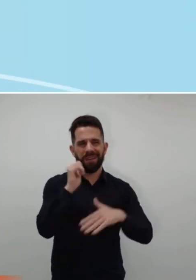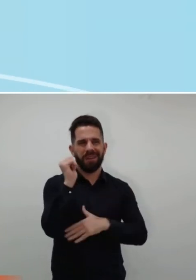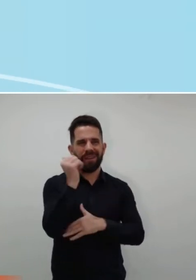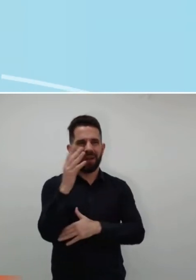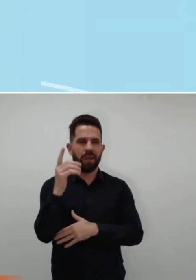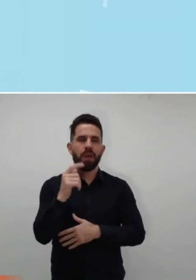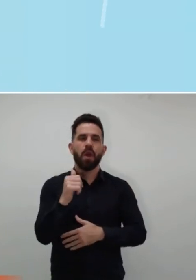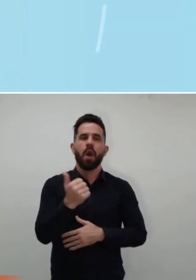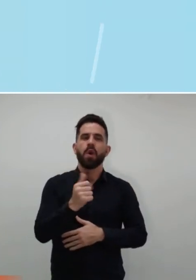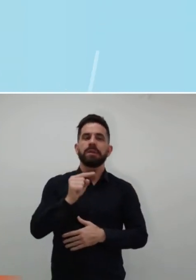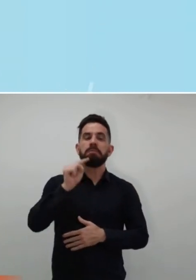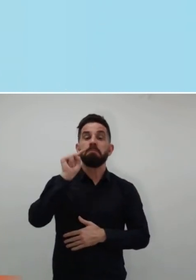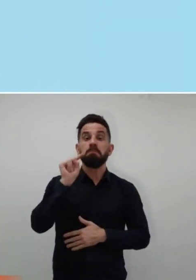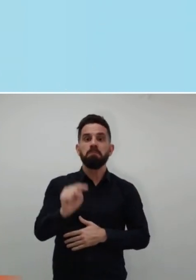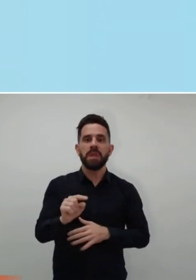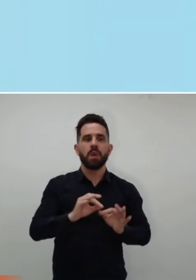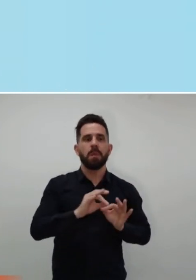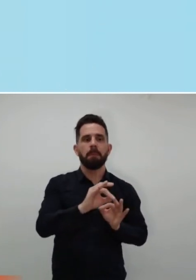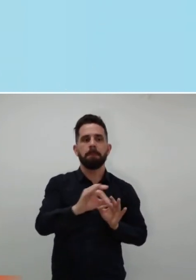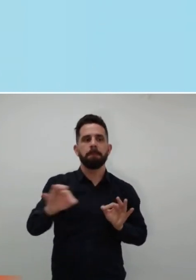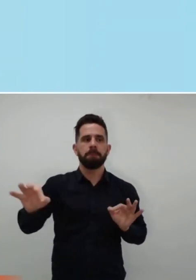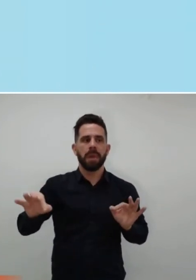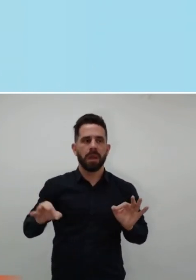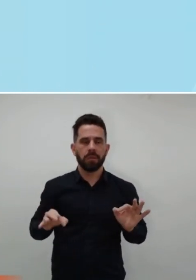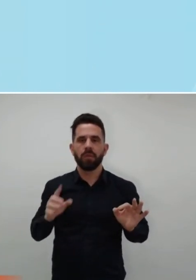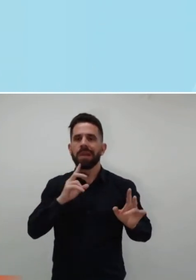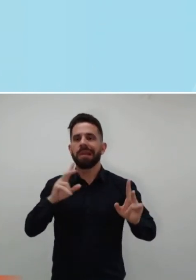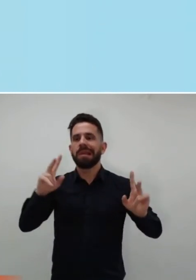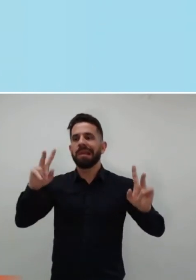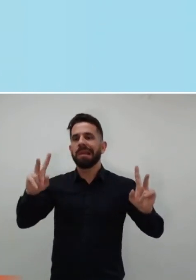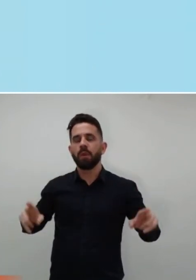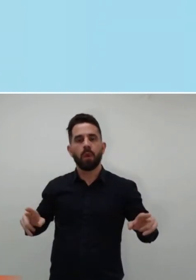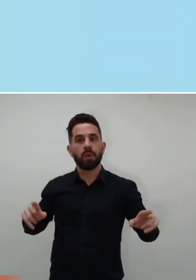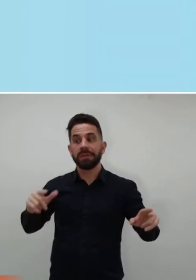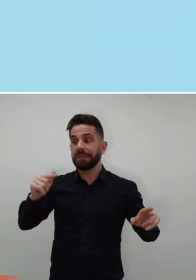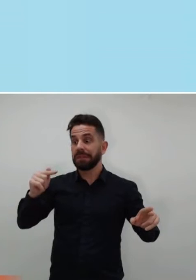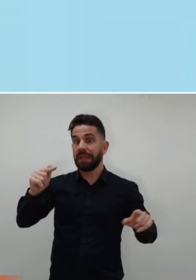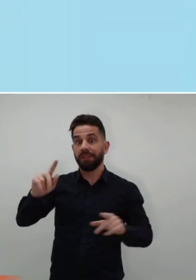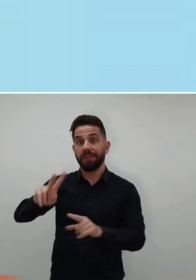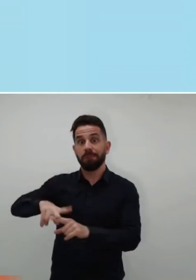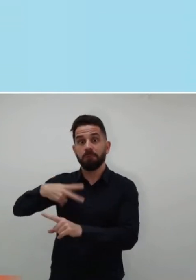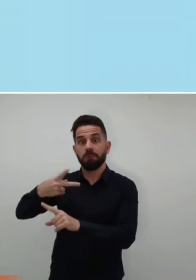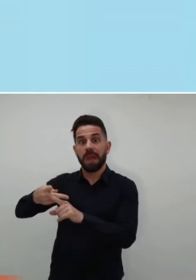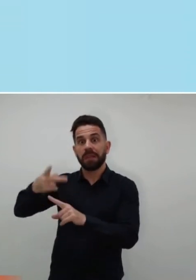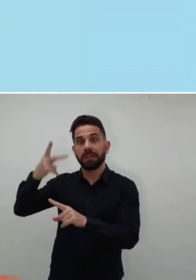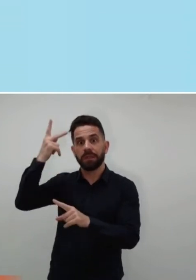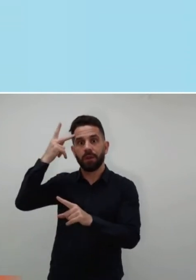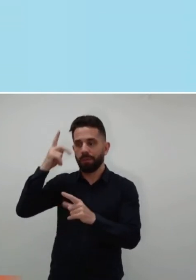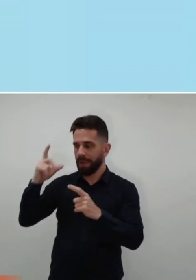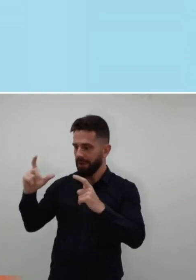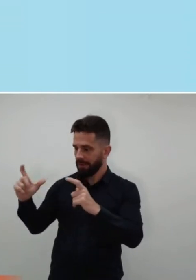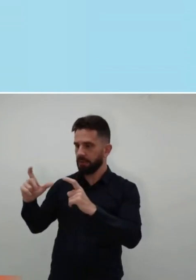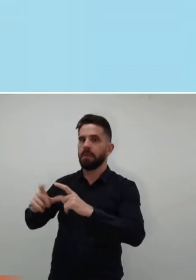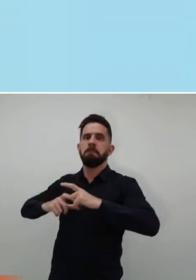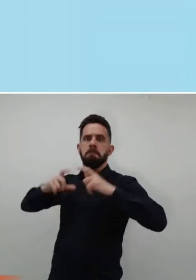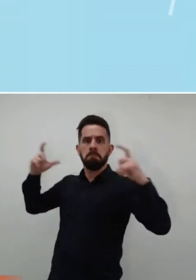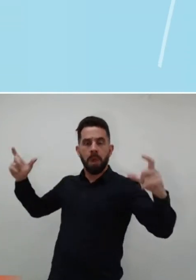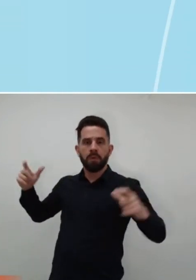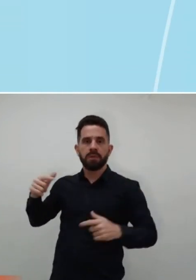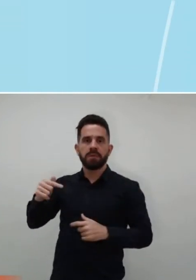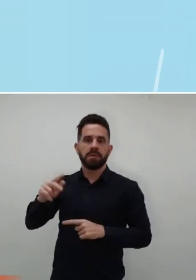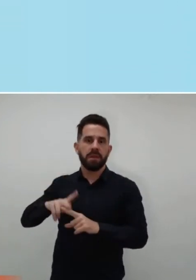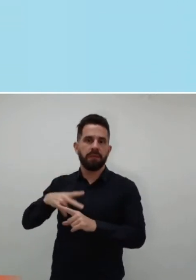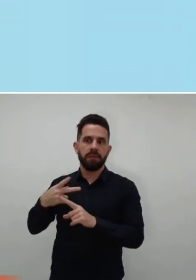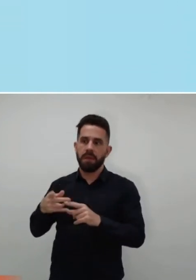floresta. Isso equivale a 7 vezes a cidade de São Paulo. Ainda de acordo com esses dados do